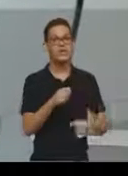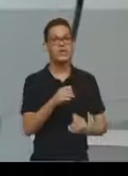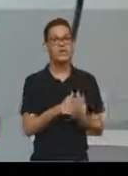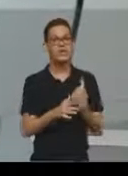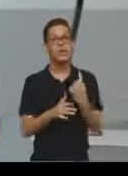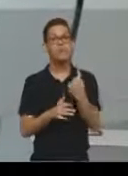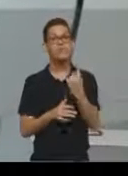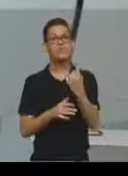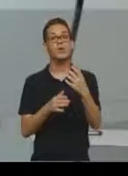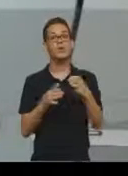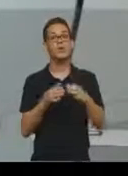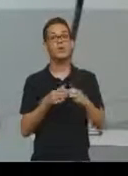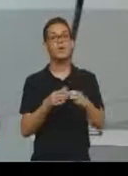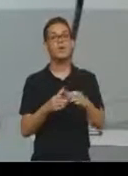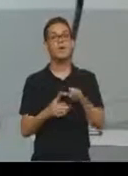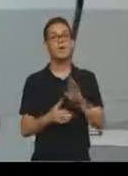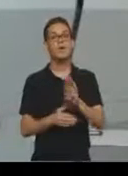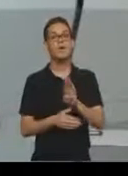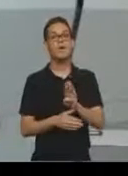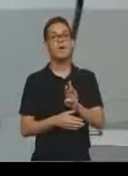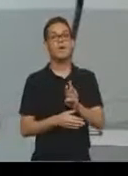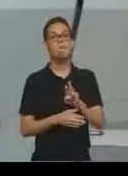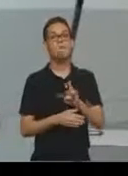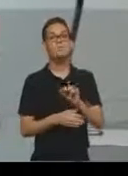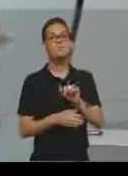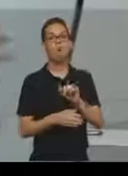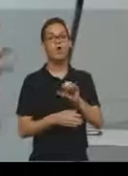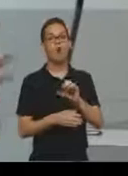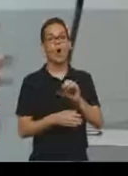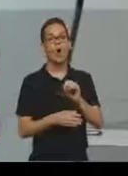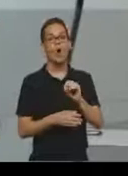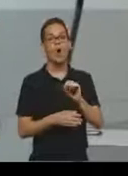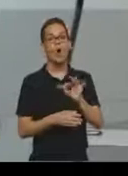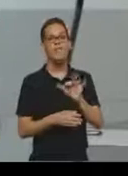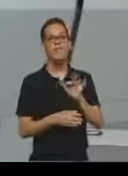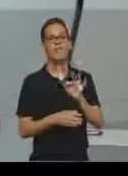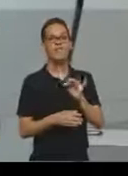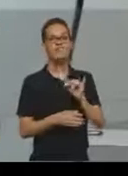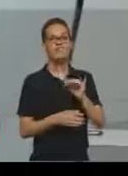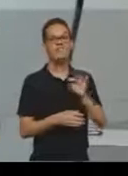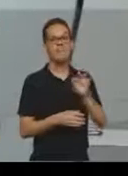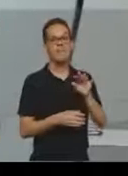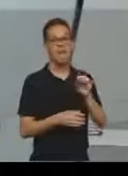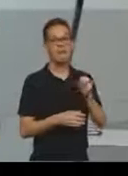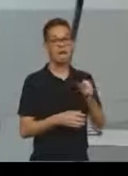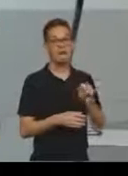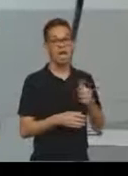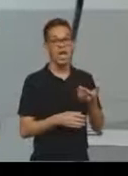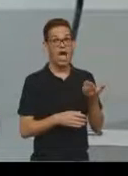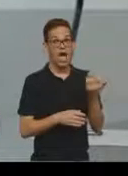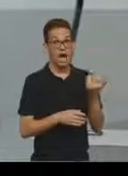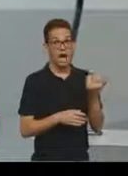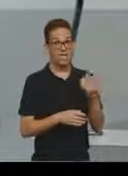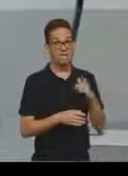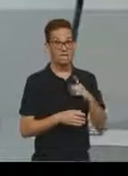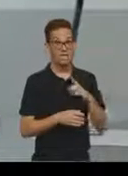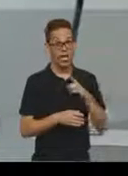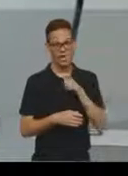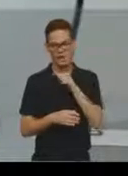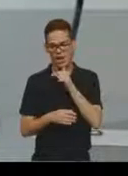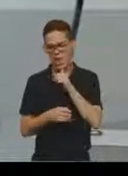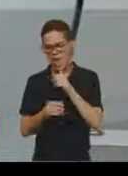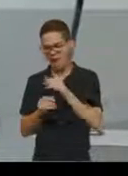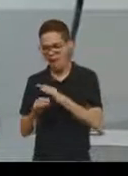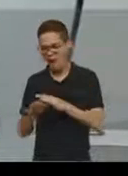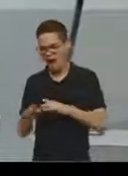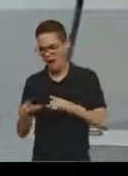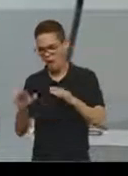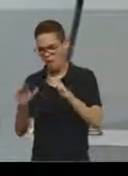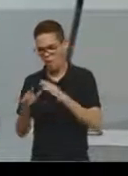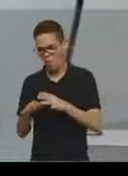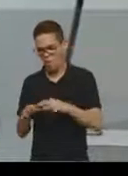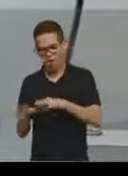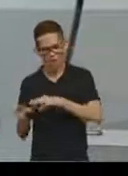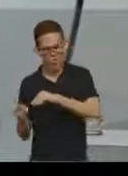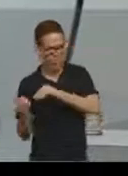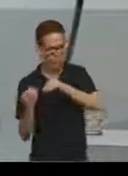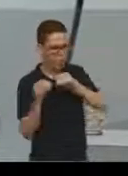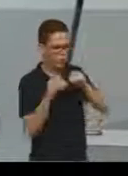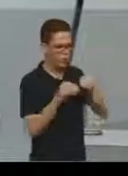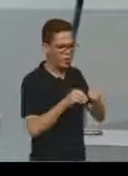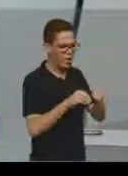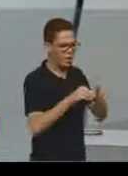elas vão ser esse meio de transição do ambiente aquático para o ambiente terrestre. Se a gente for comparar,